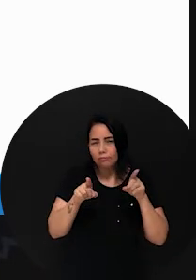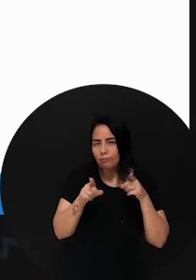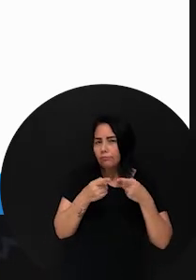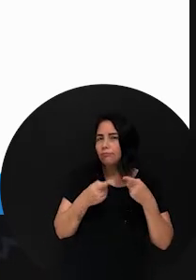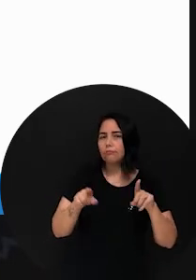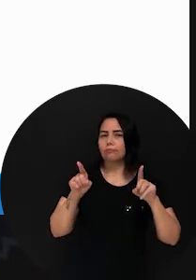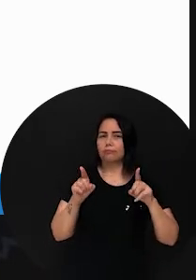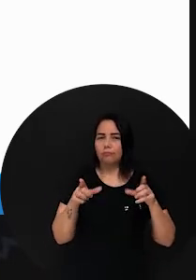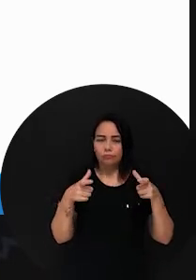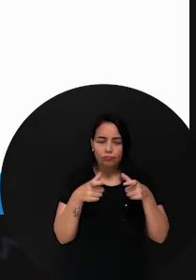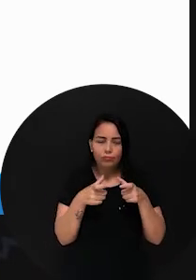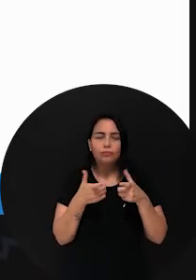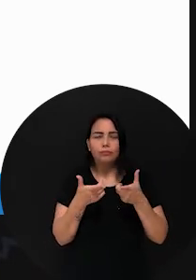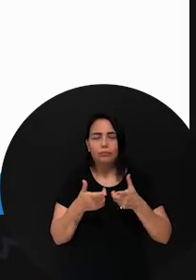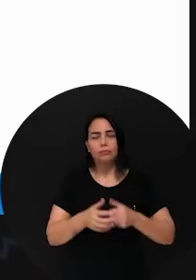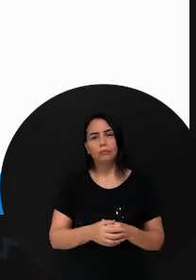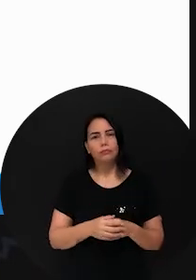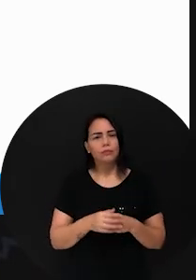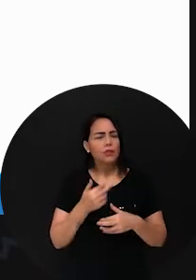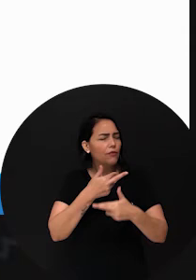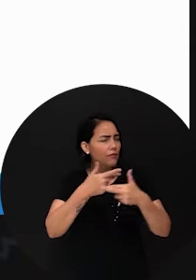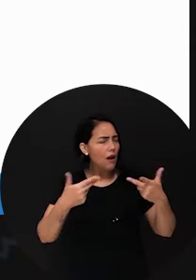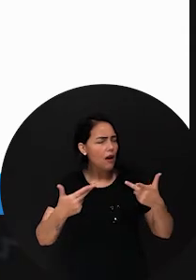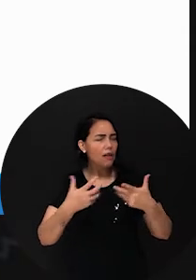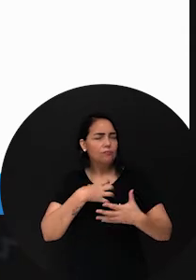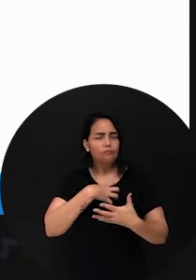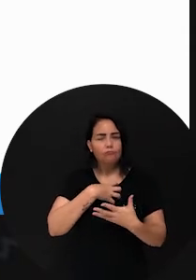dessa prática de conjunto.